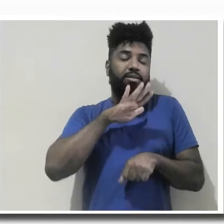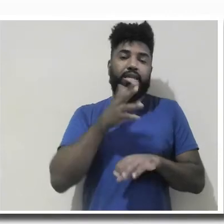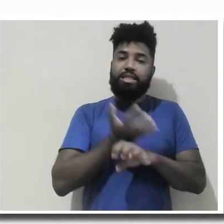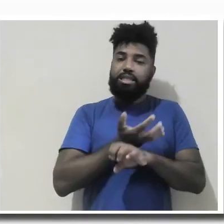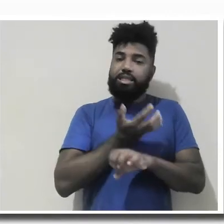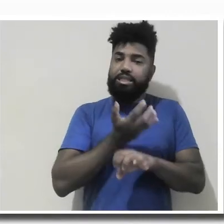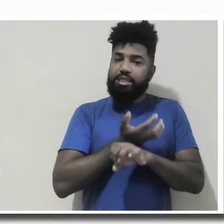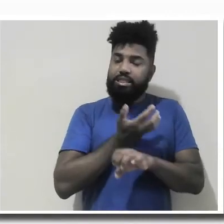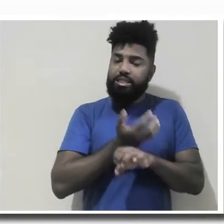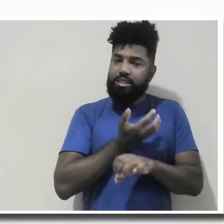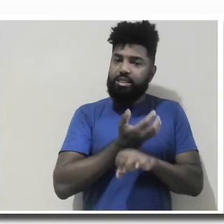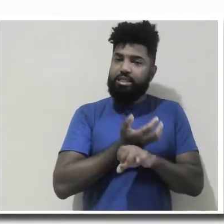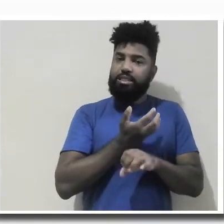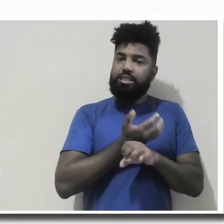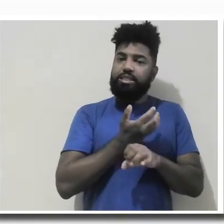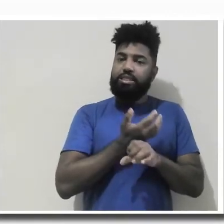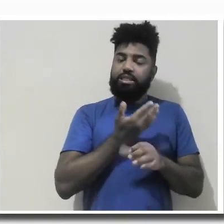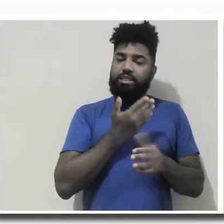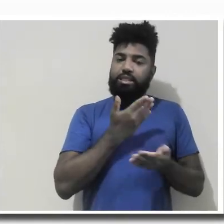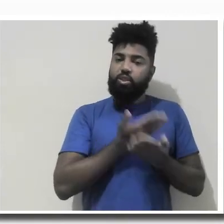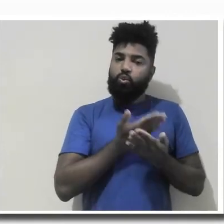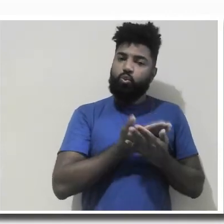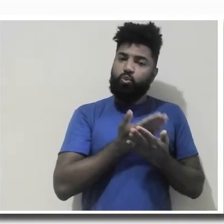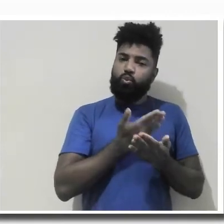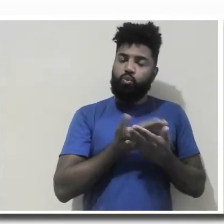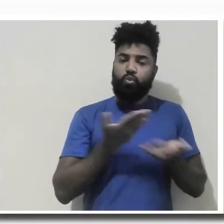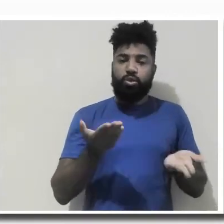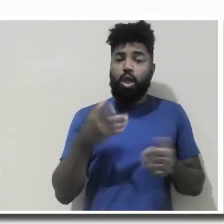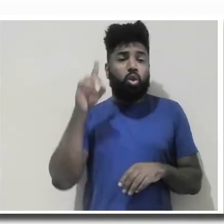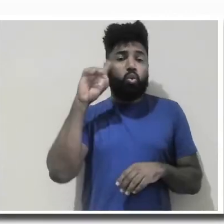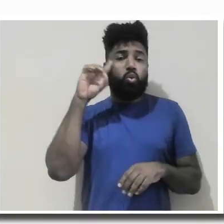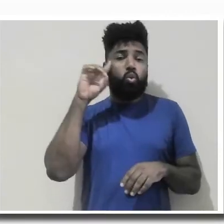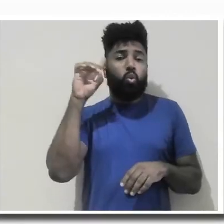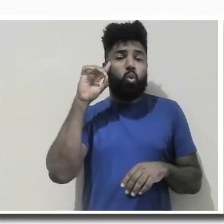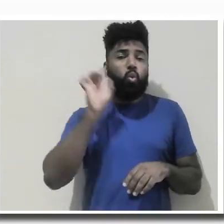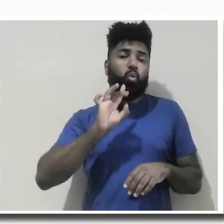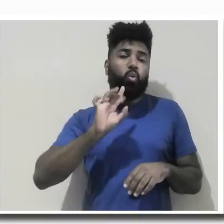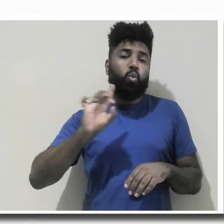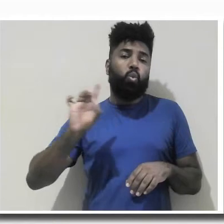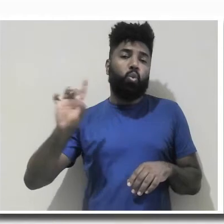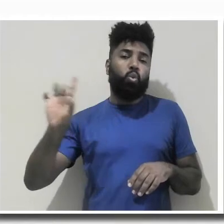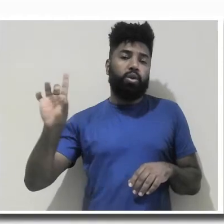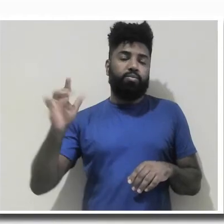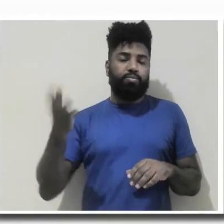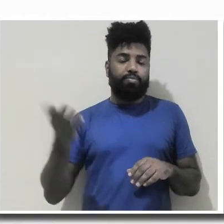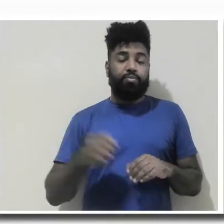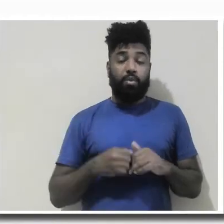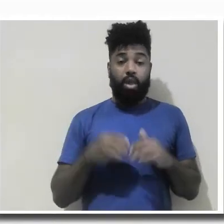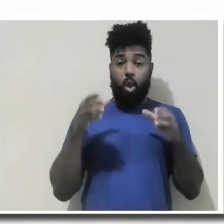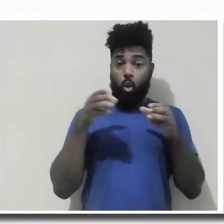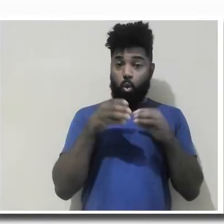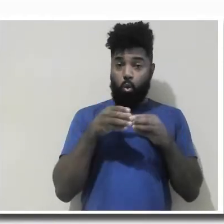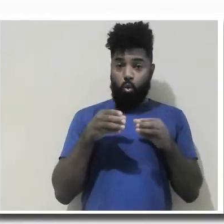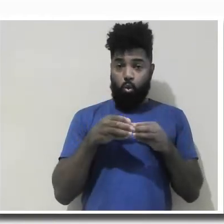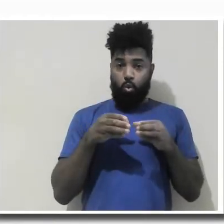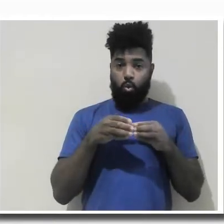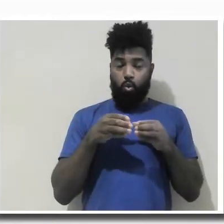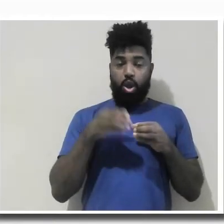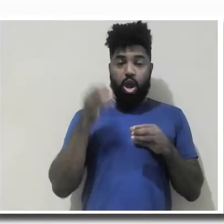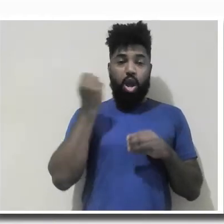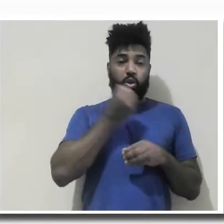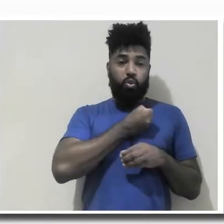durante nossas disciplinas, ou até mesmo no cotidiano? Primeiramente, temos o conjunto dos